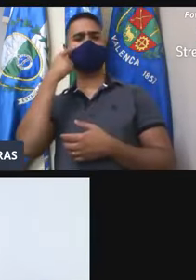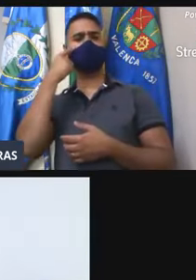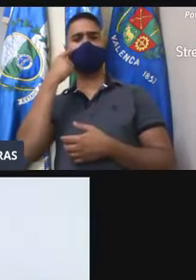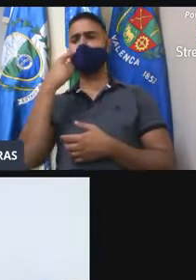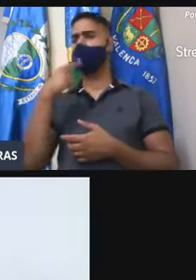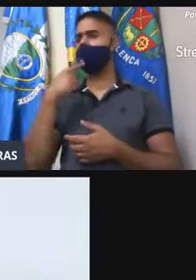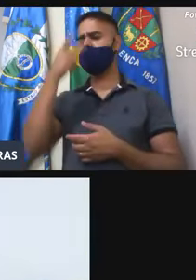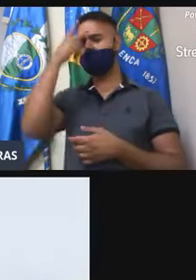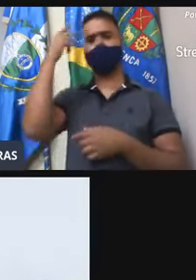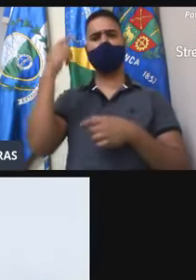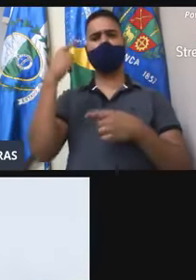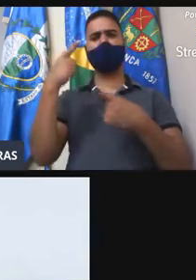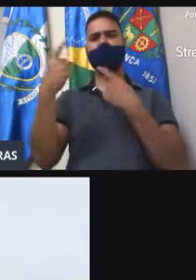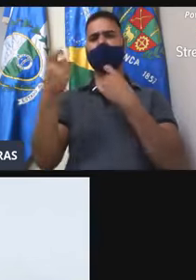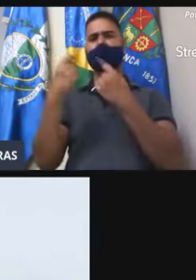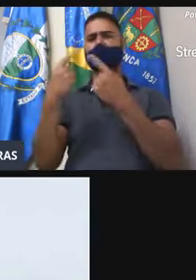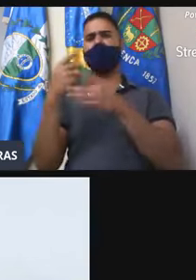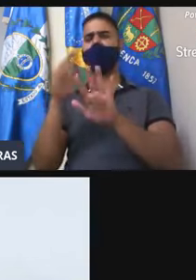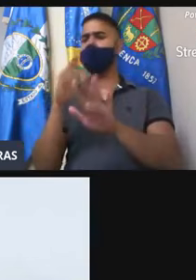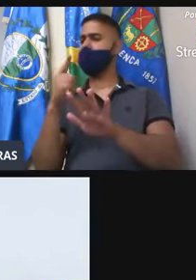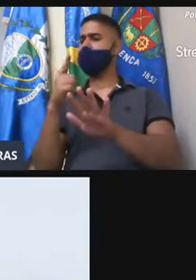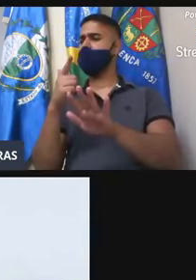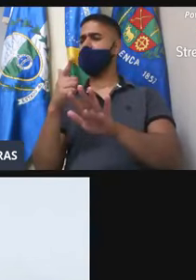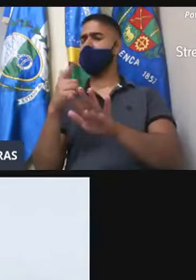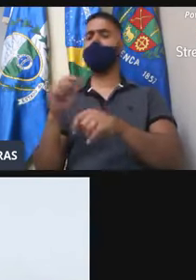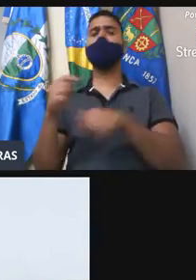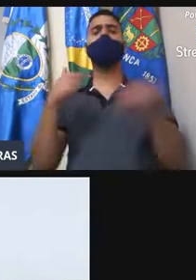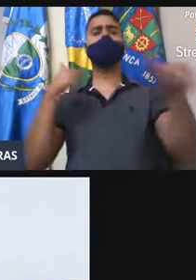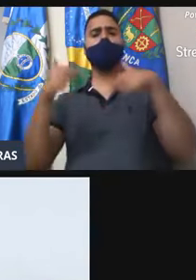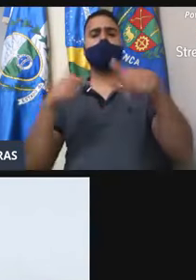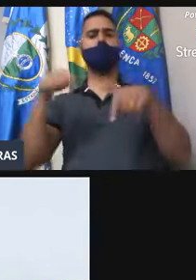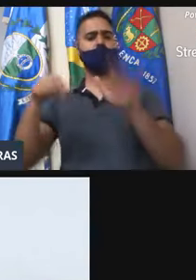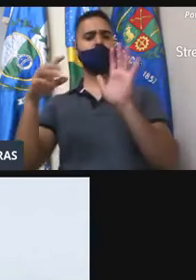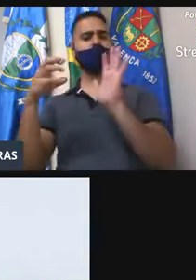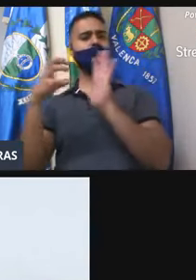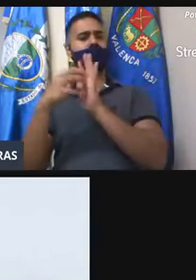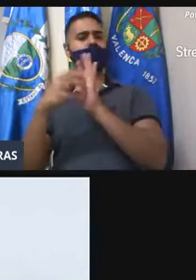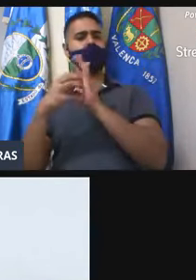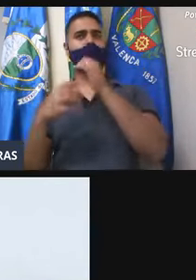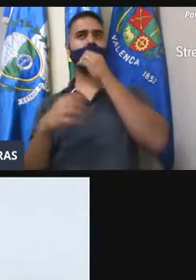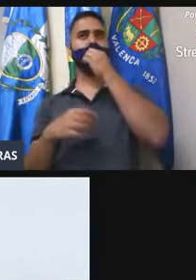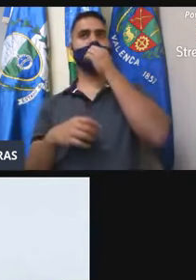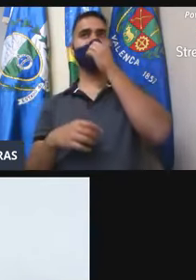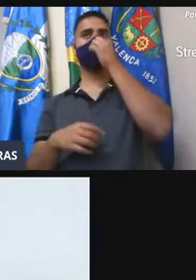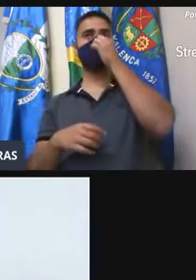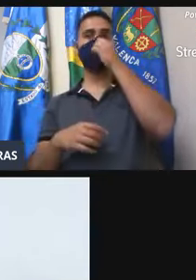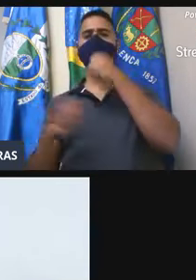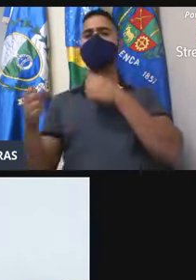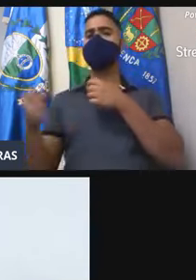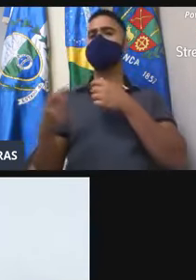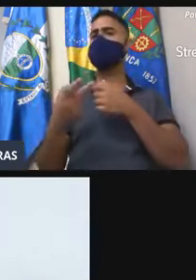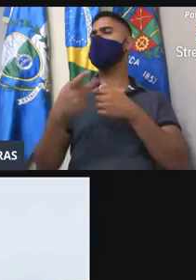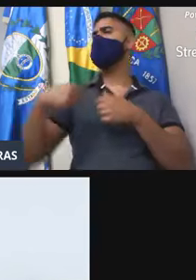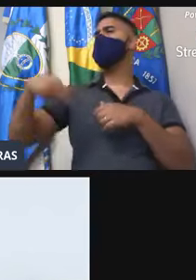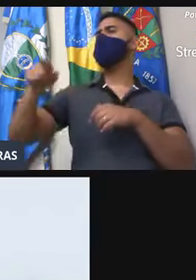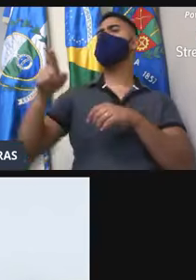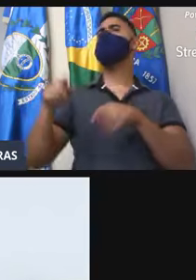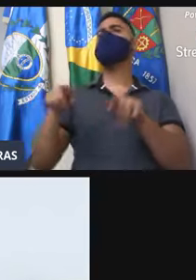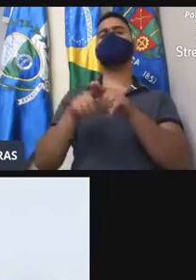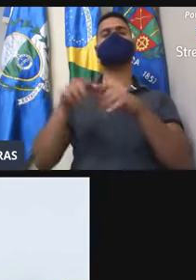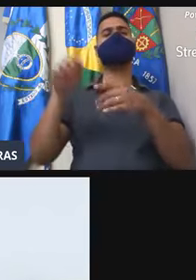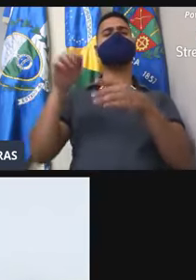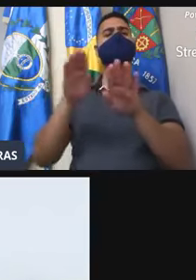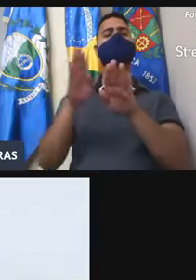reclamação. E isso é fruto do trabalho dessa casa. Quantas vezes nós fomos para a porta da empresa